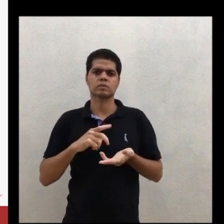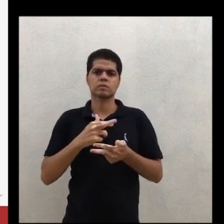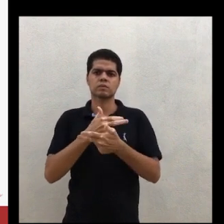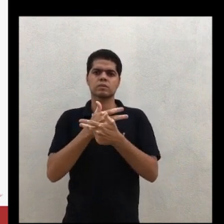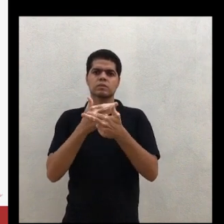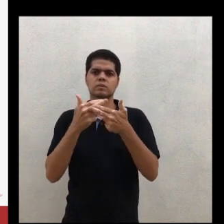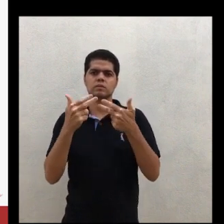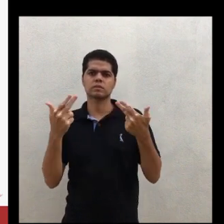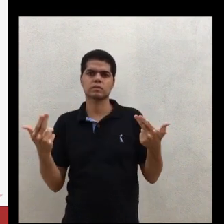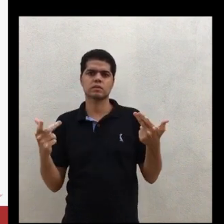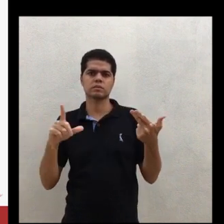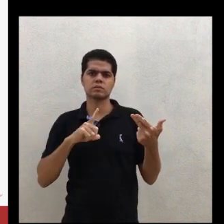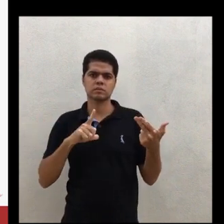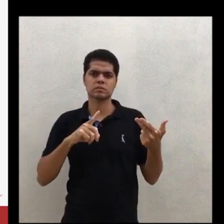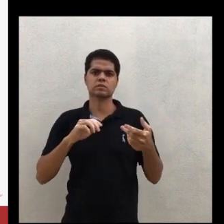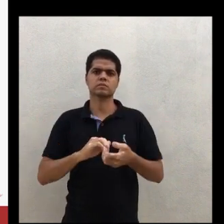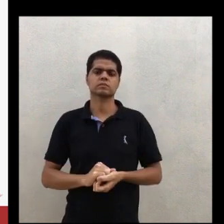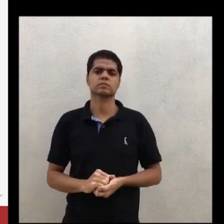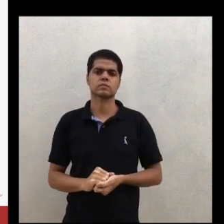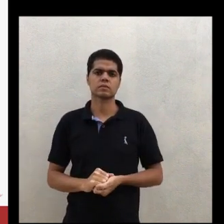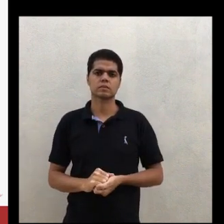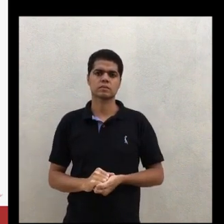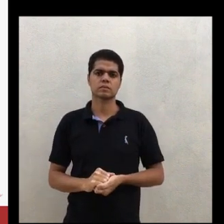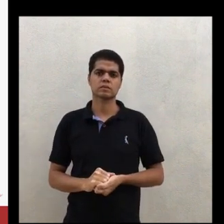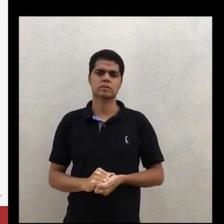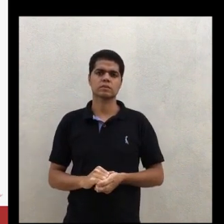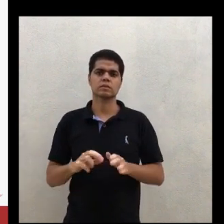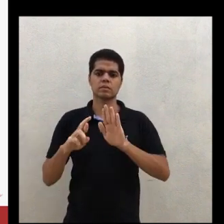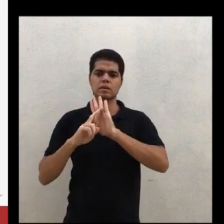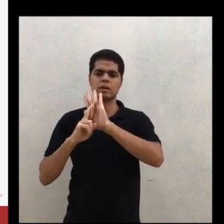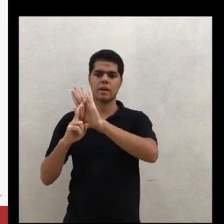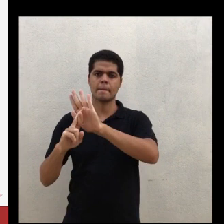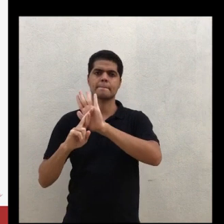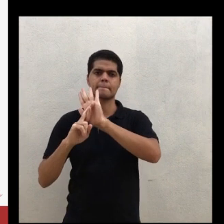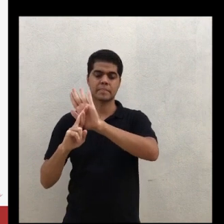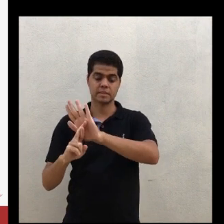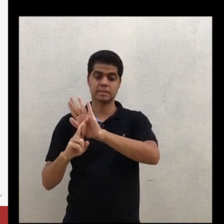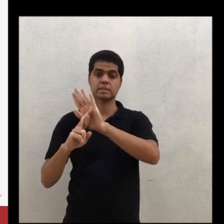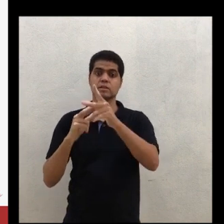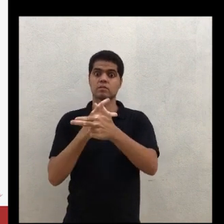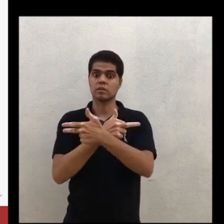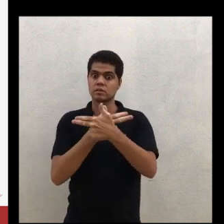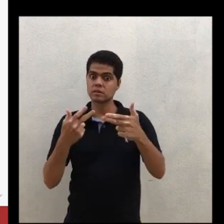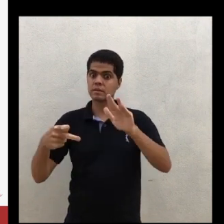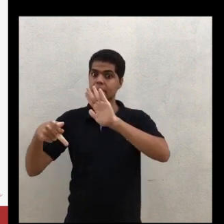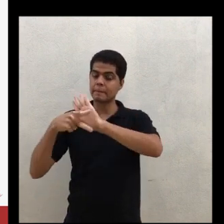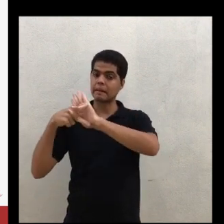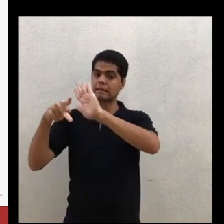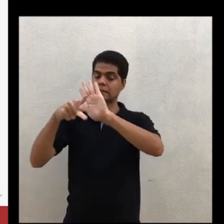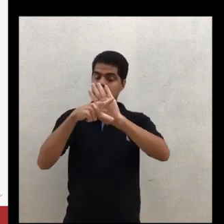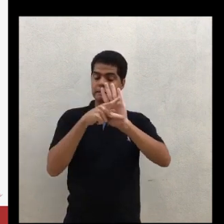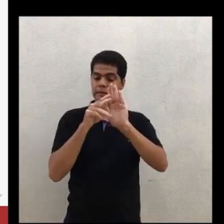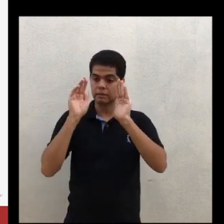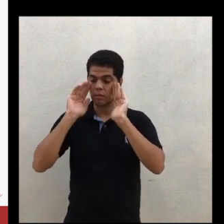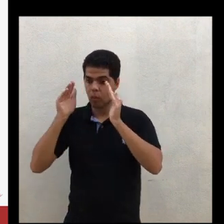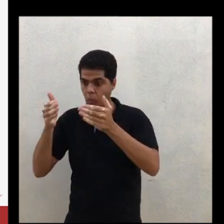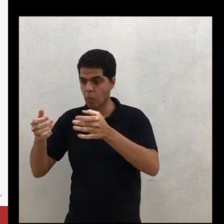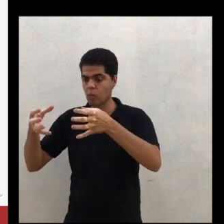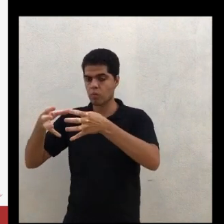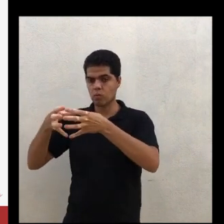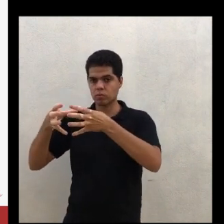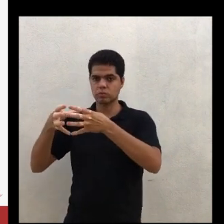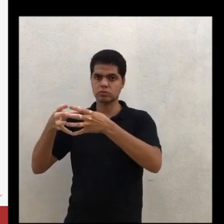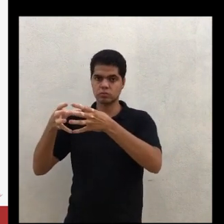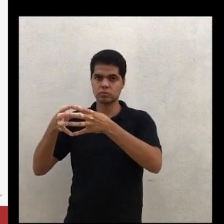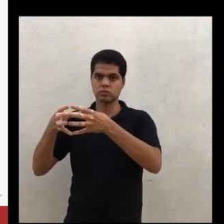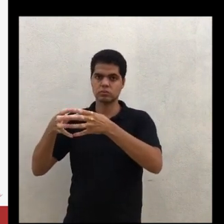Representando o tanto que pertence a um conjunto e ao outro. E ele vai fazer aqui